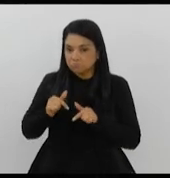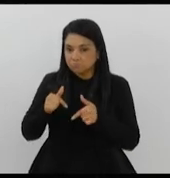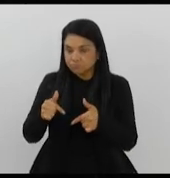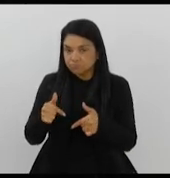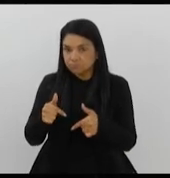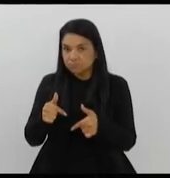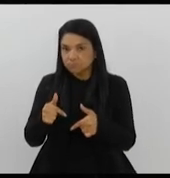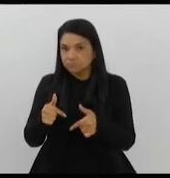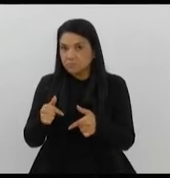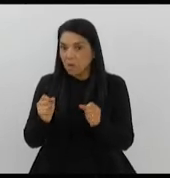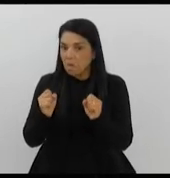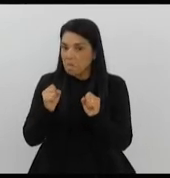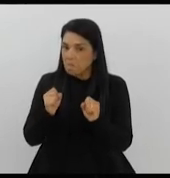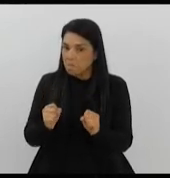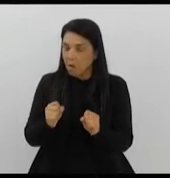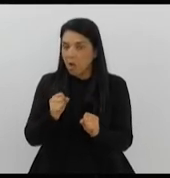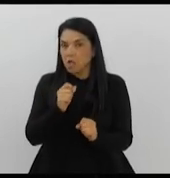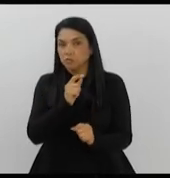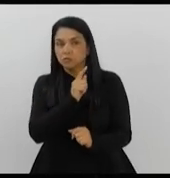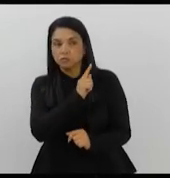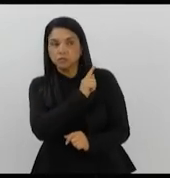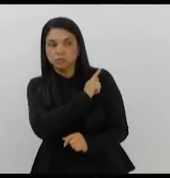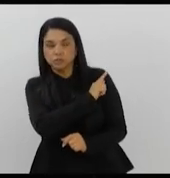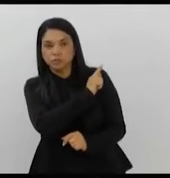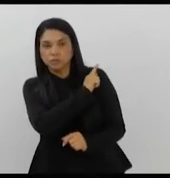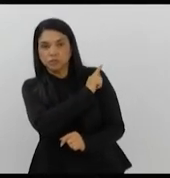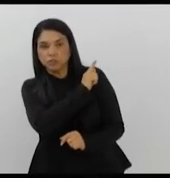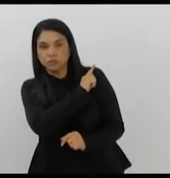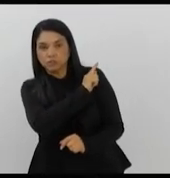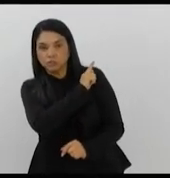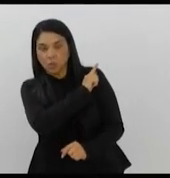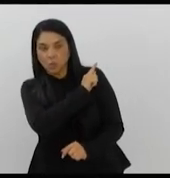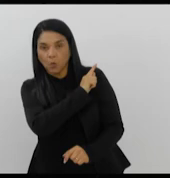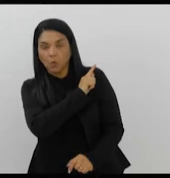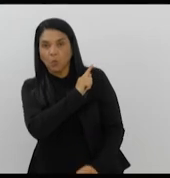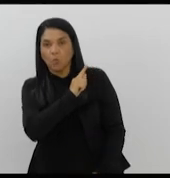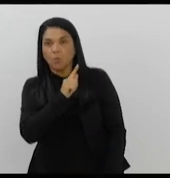gestor ser qualificado como improbo.